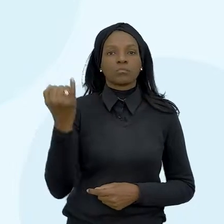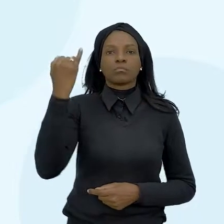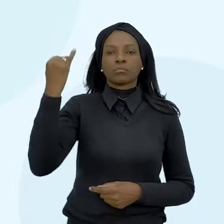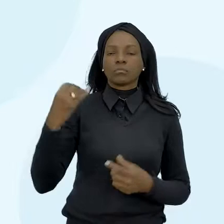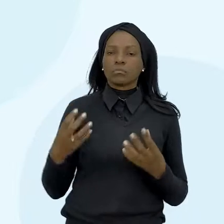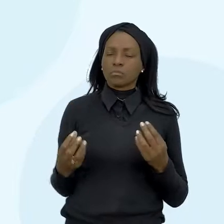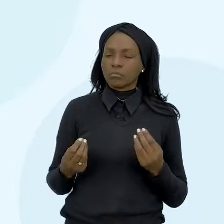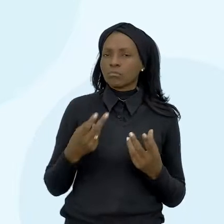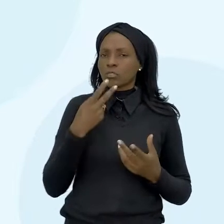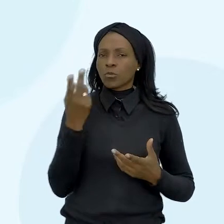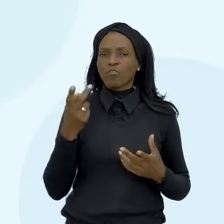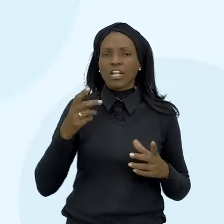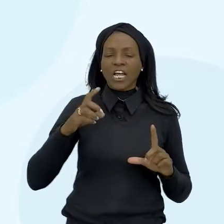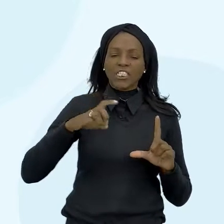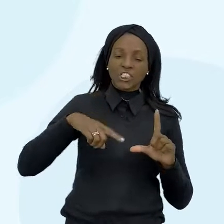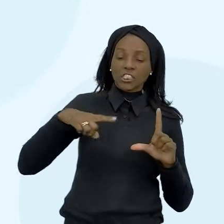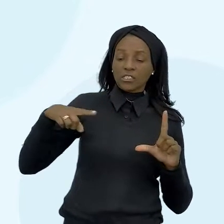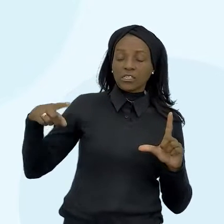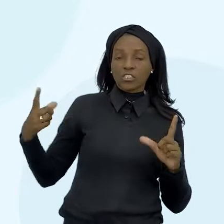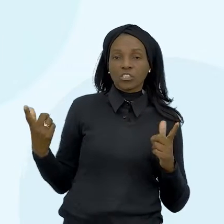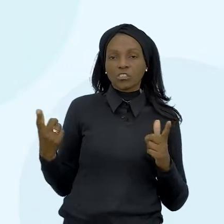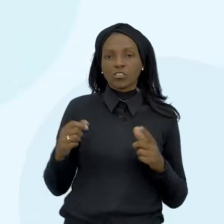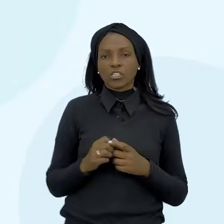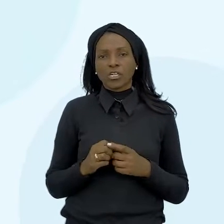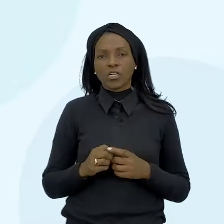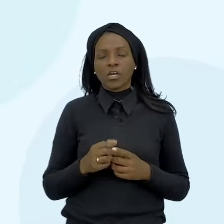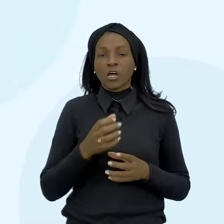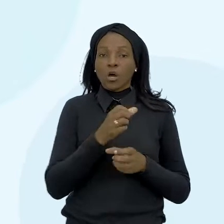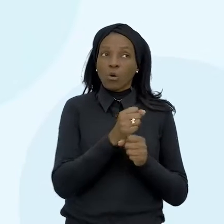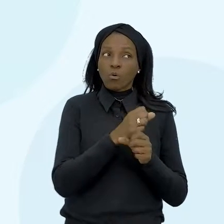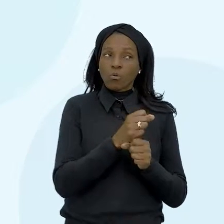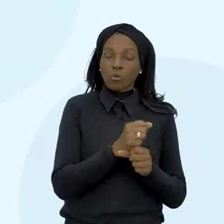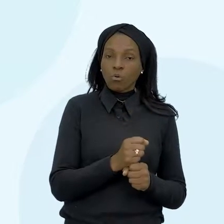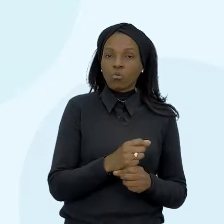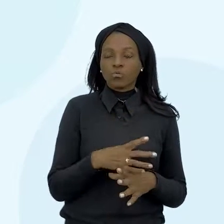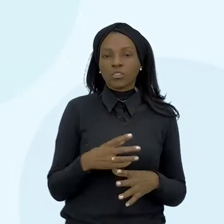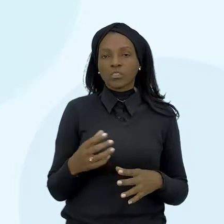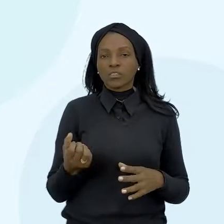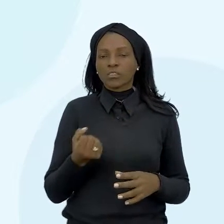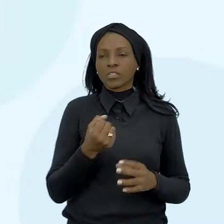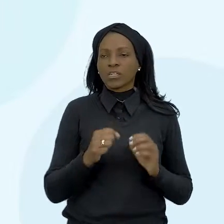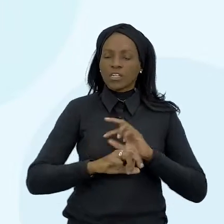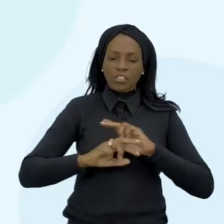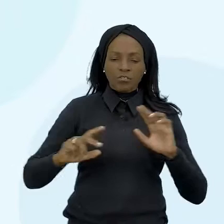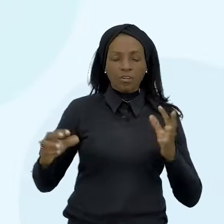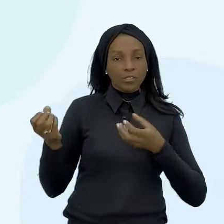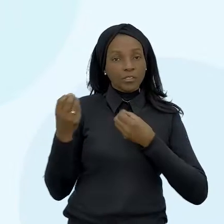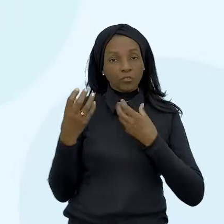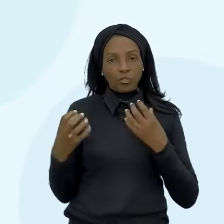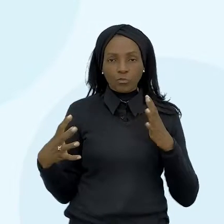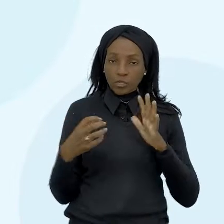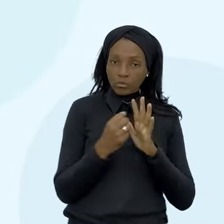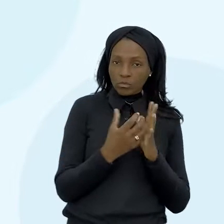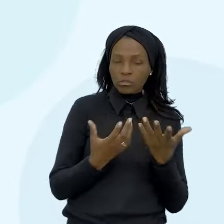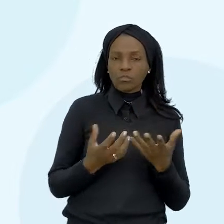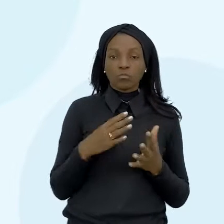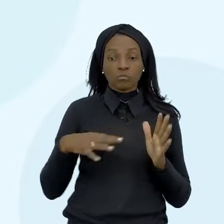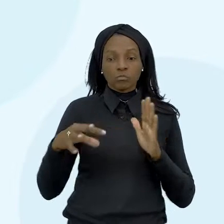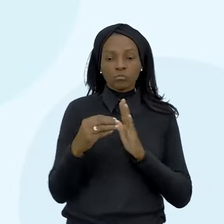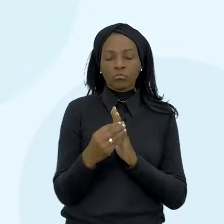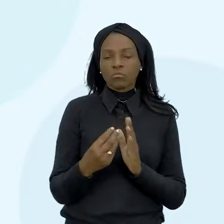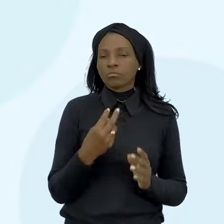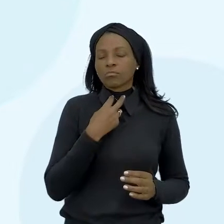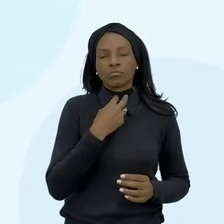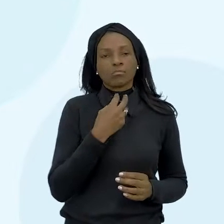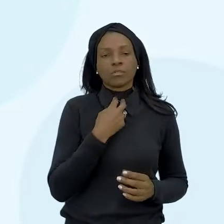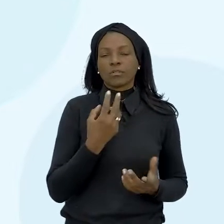falar de estatística, de contas, de dados, e tudo isso não pode ser